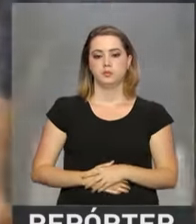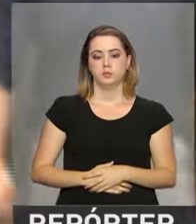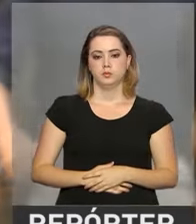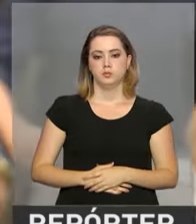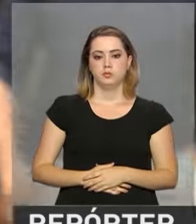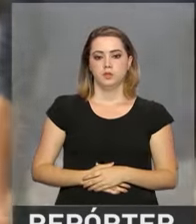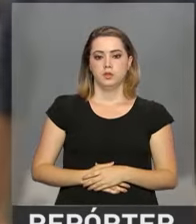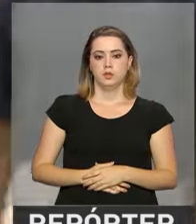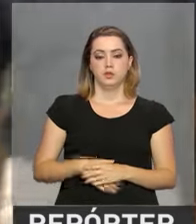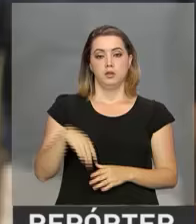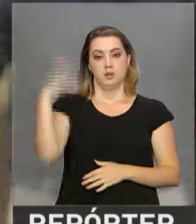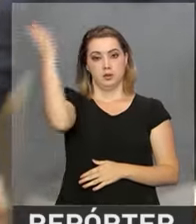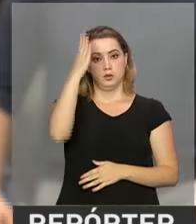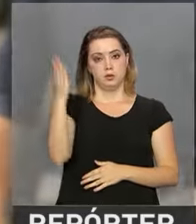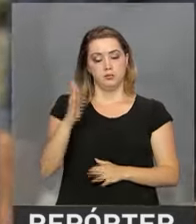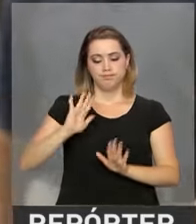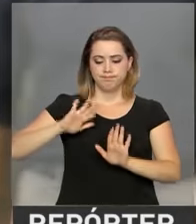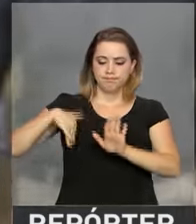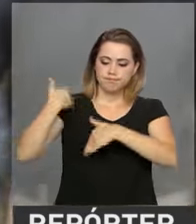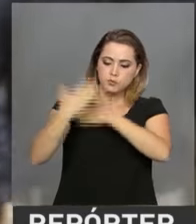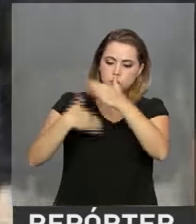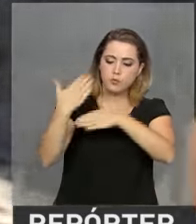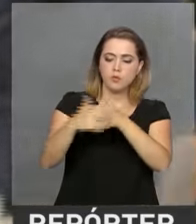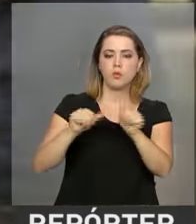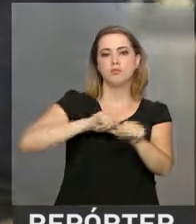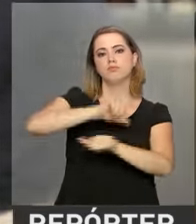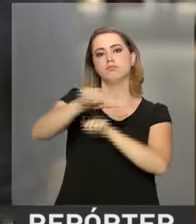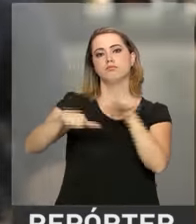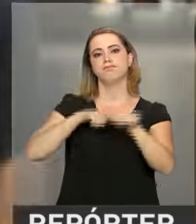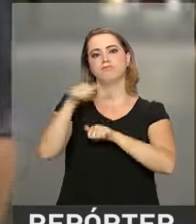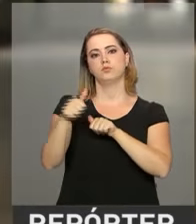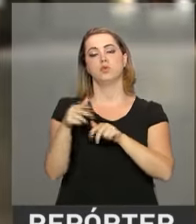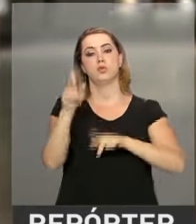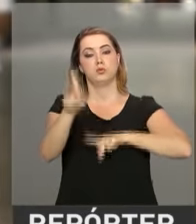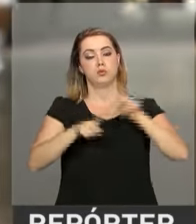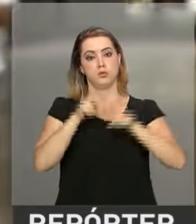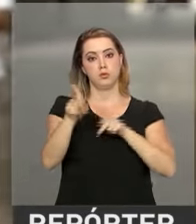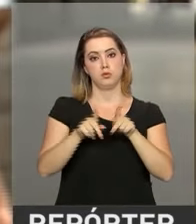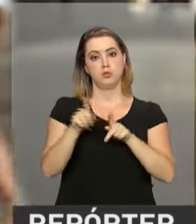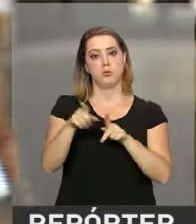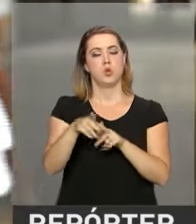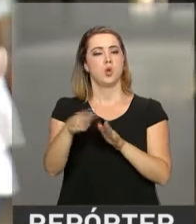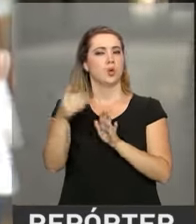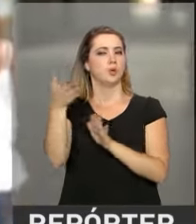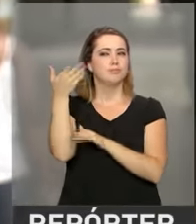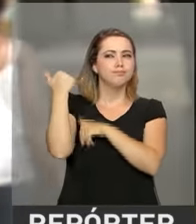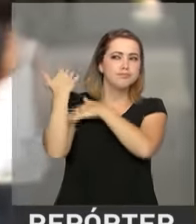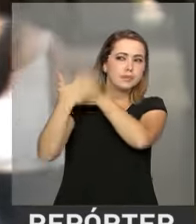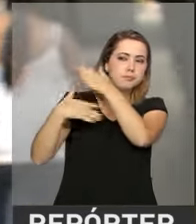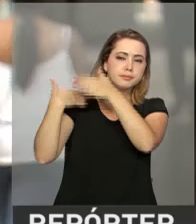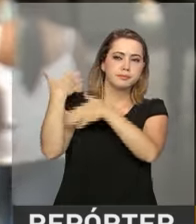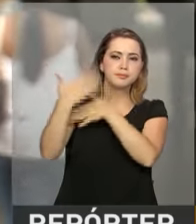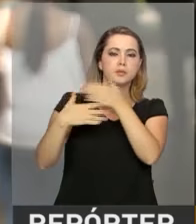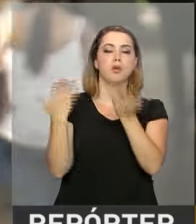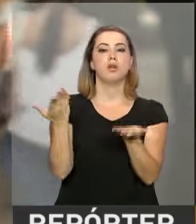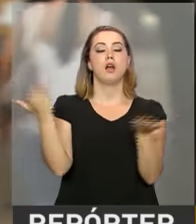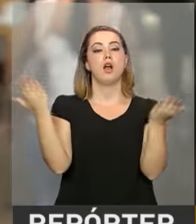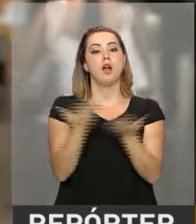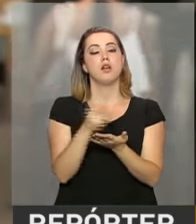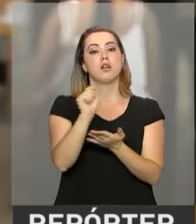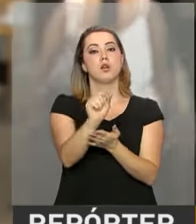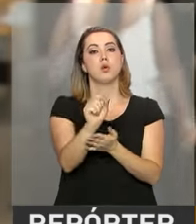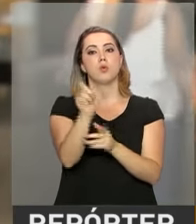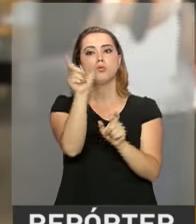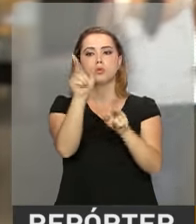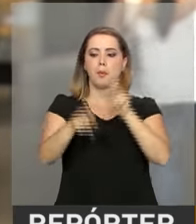mudar o Brasil passou por uma grande mudança populacional nas últimas décadas a população está ficando mais